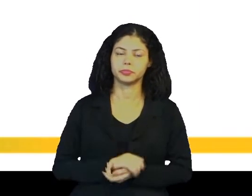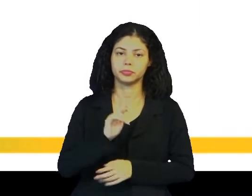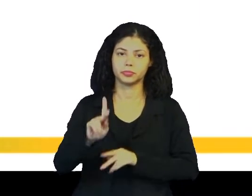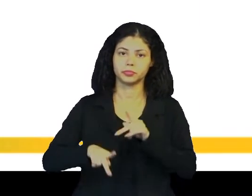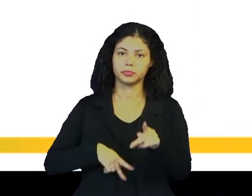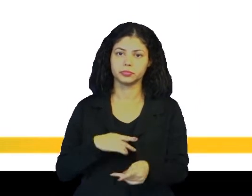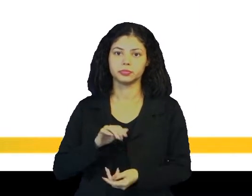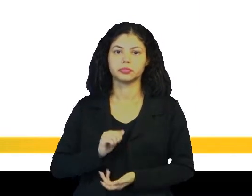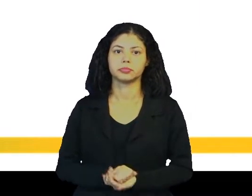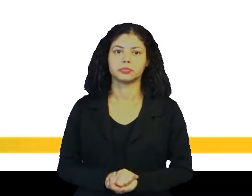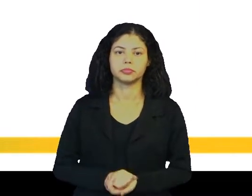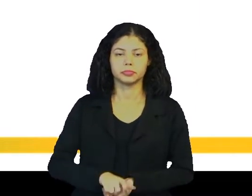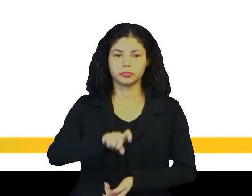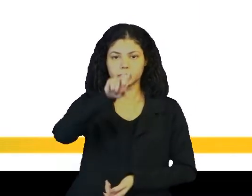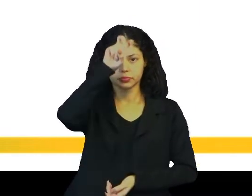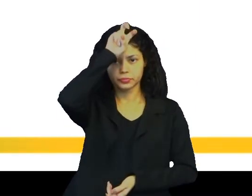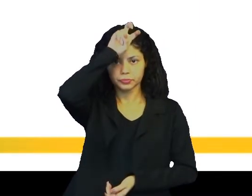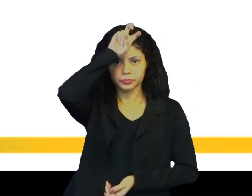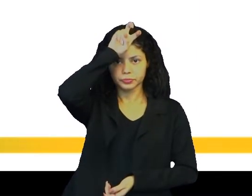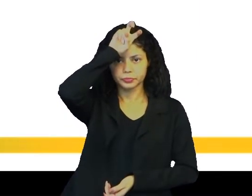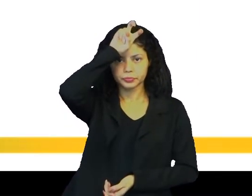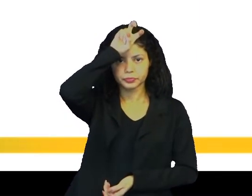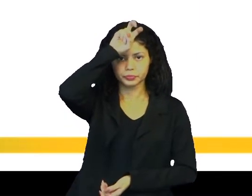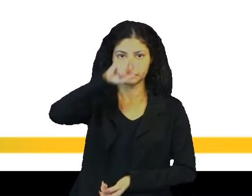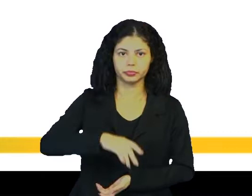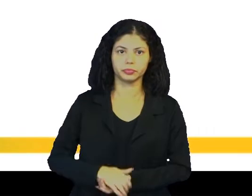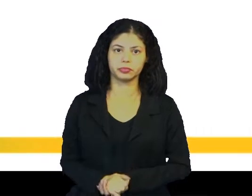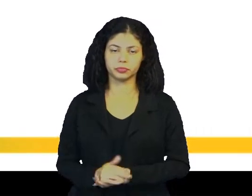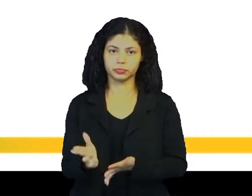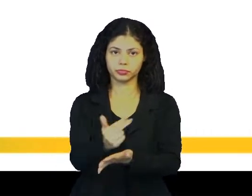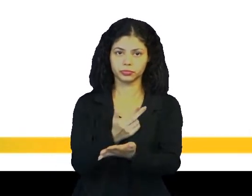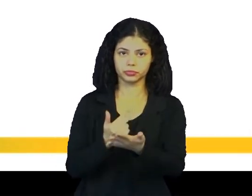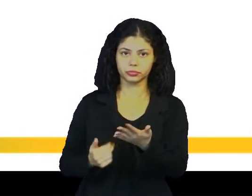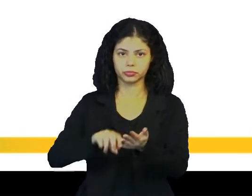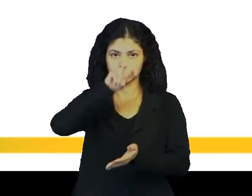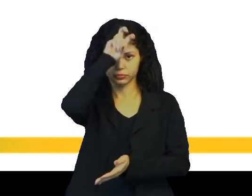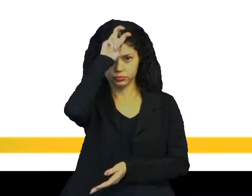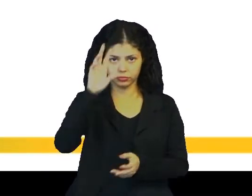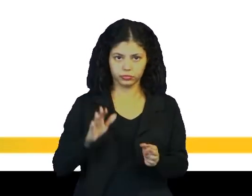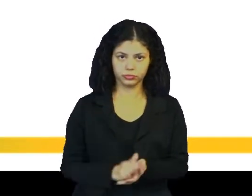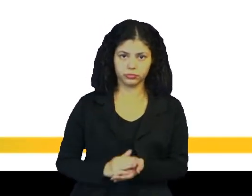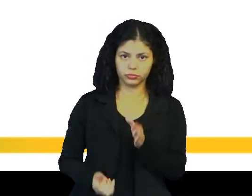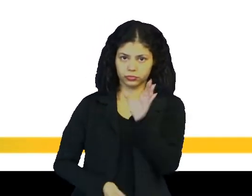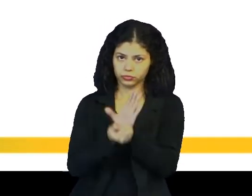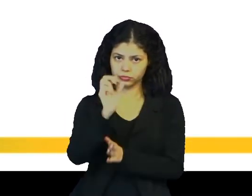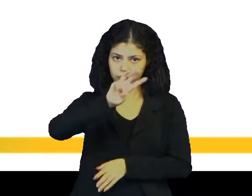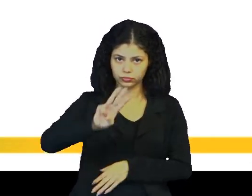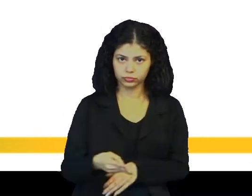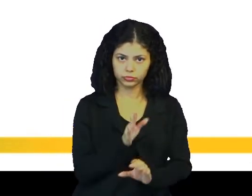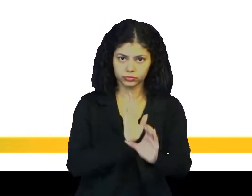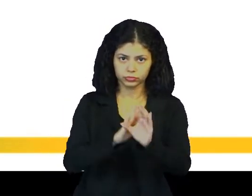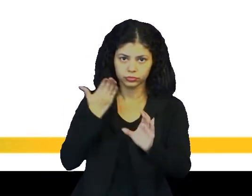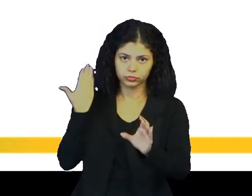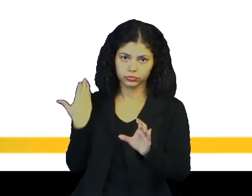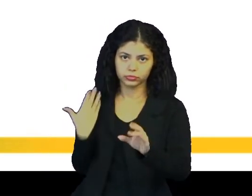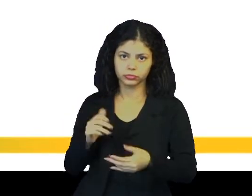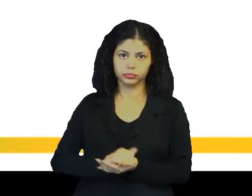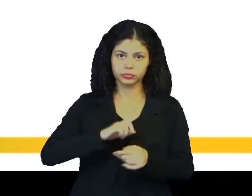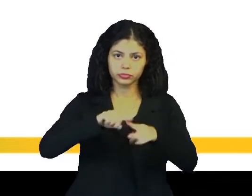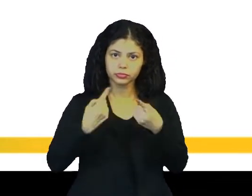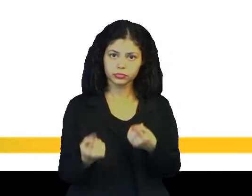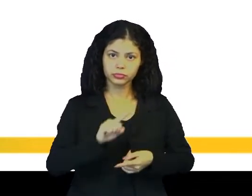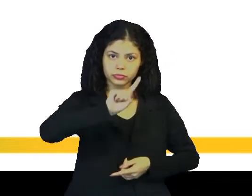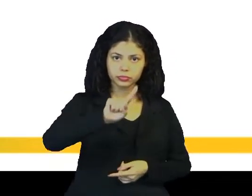civilizações. Egito, A arte antiga egípcia surgiu há cerca de 3.000 anos antes de